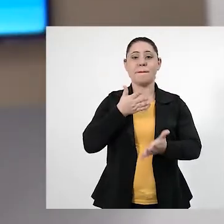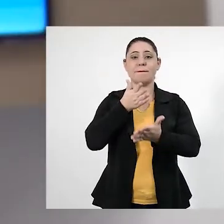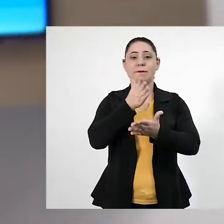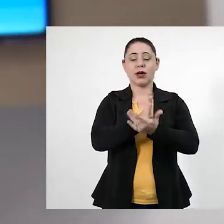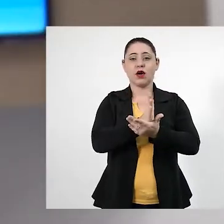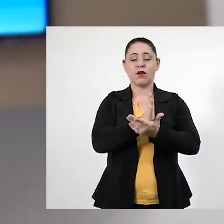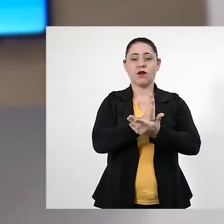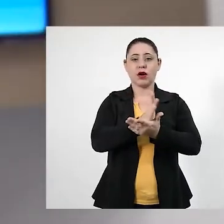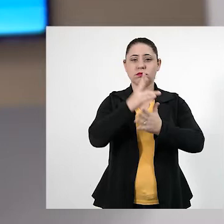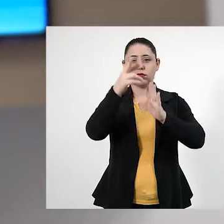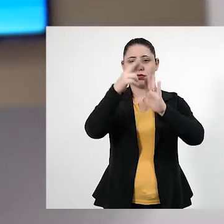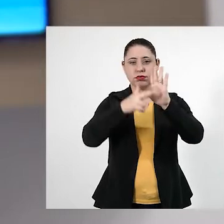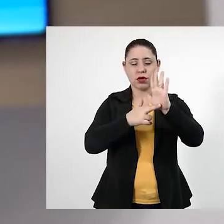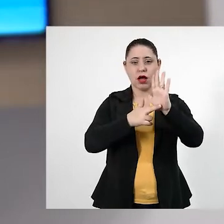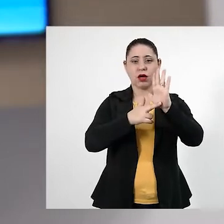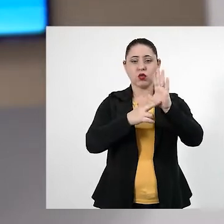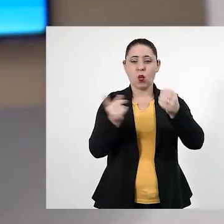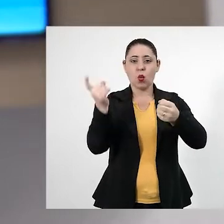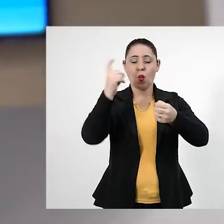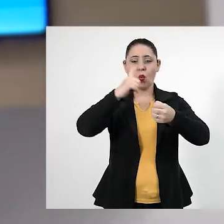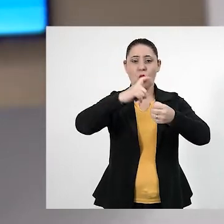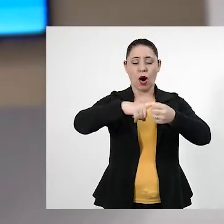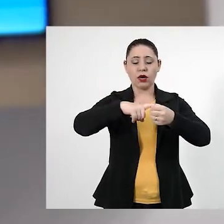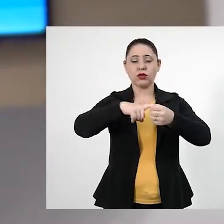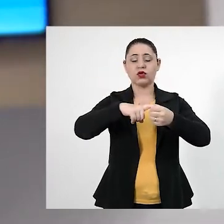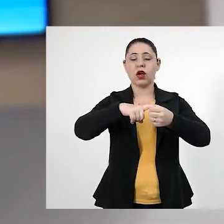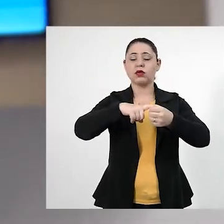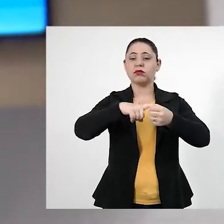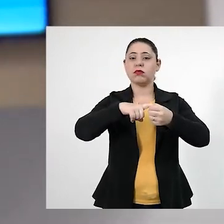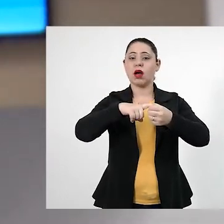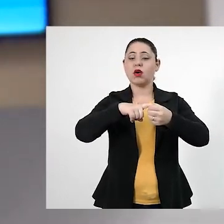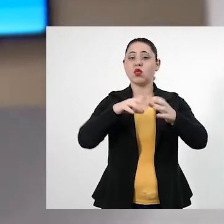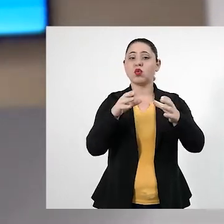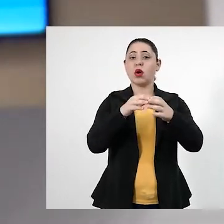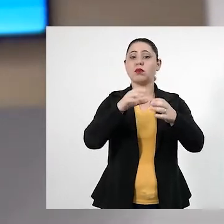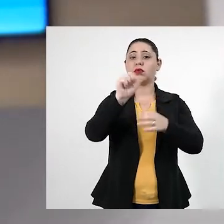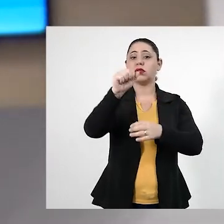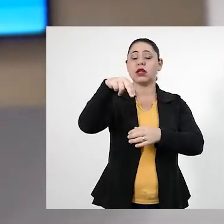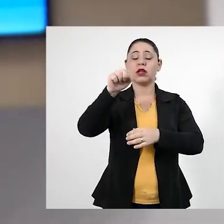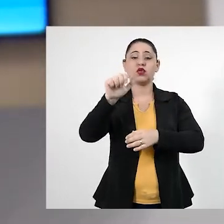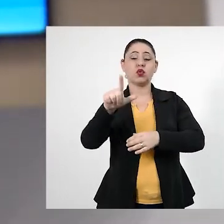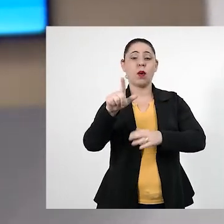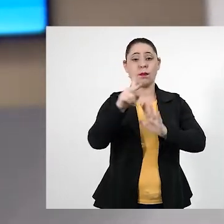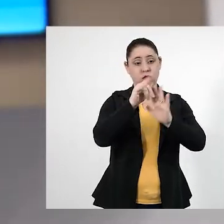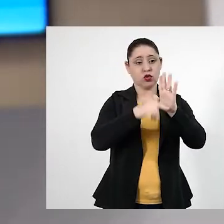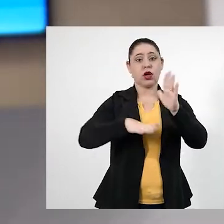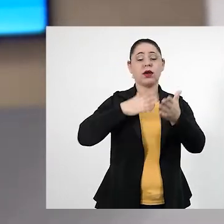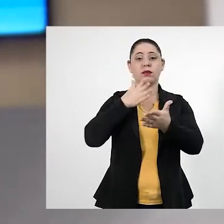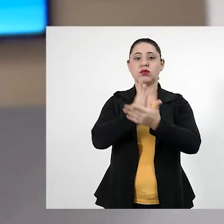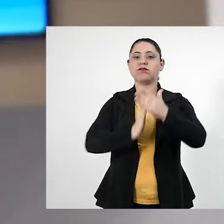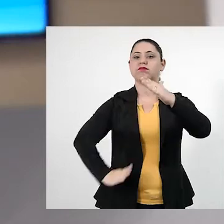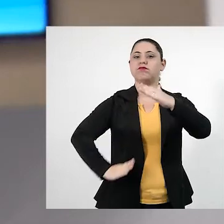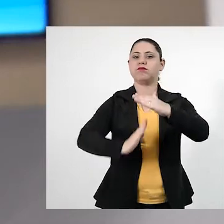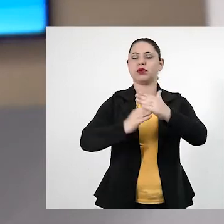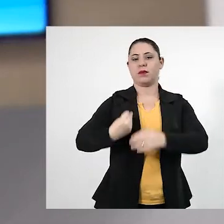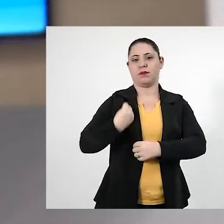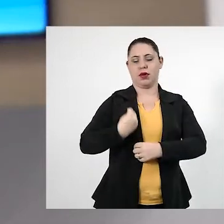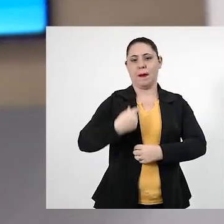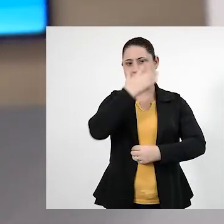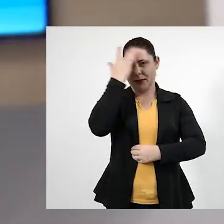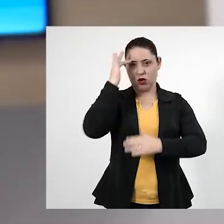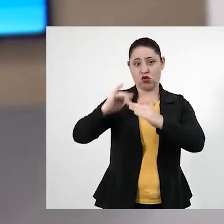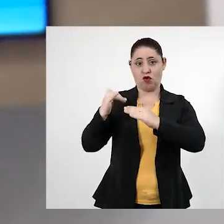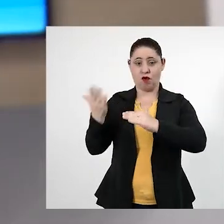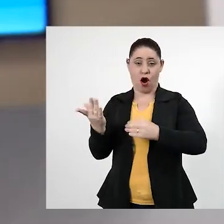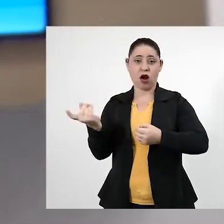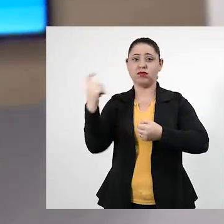Deputados aprovaram a regulamentação do quadro de cargos comissionados da Sanesul. O projeto aprovado limita a participação